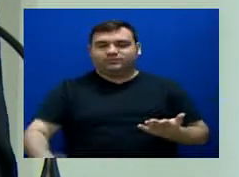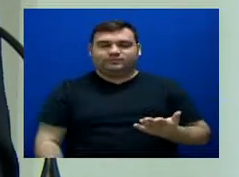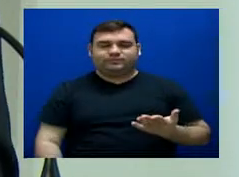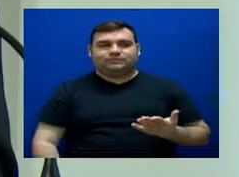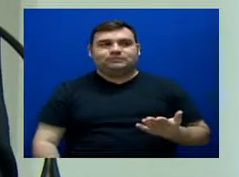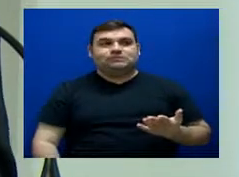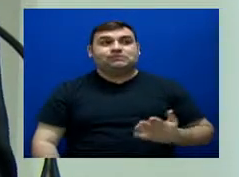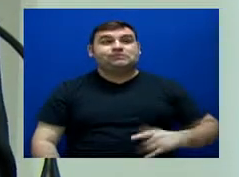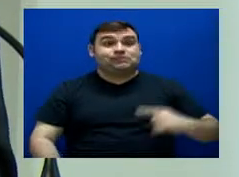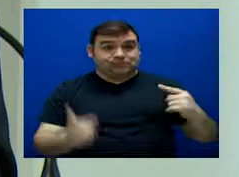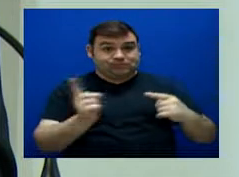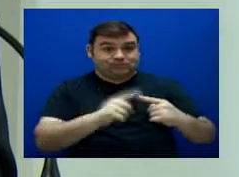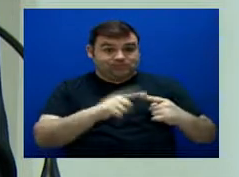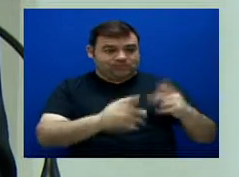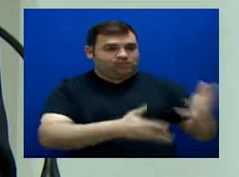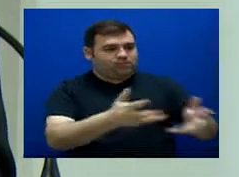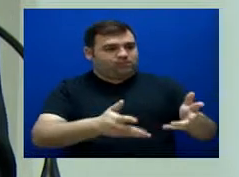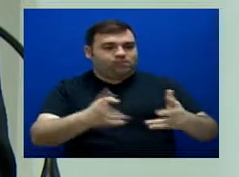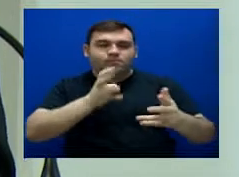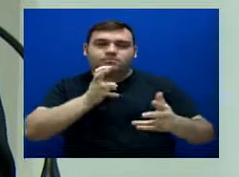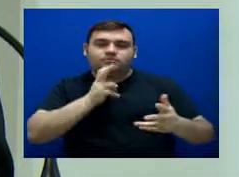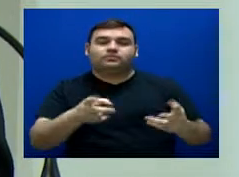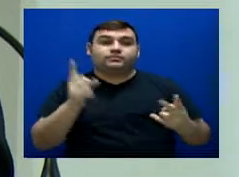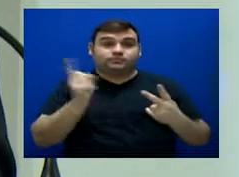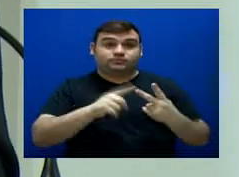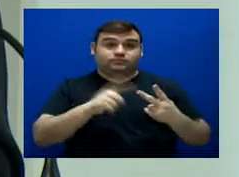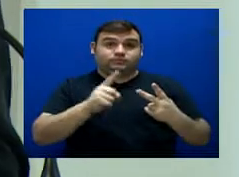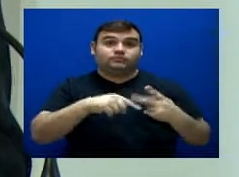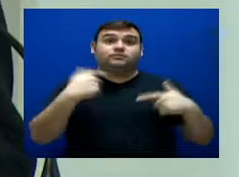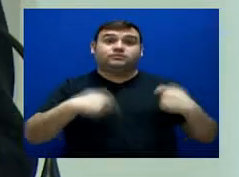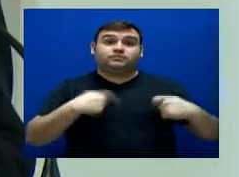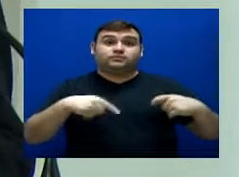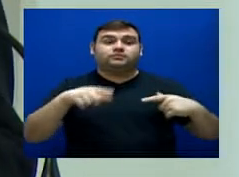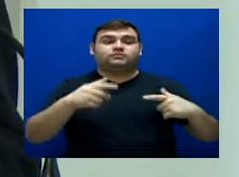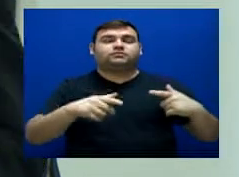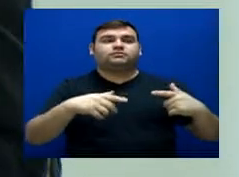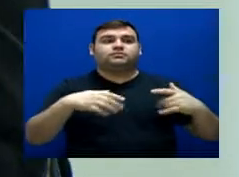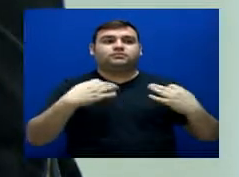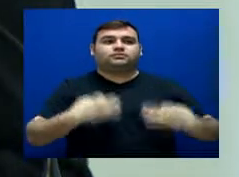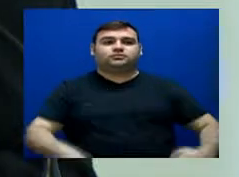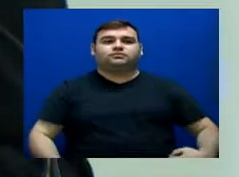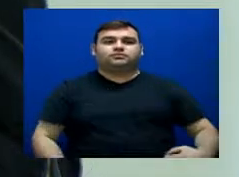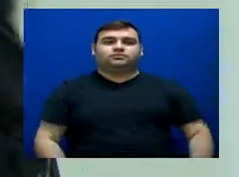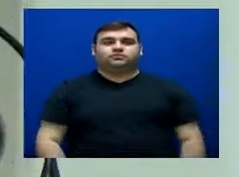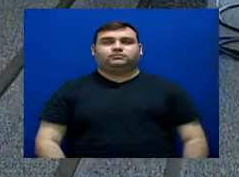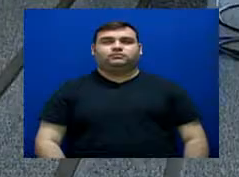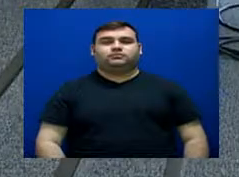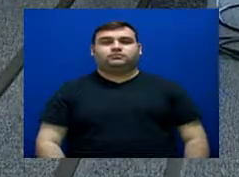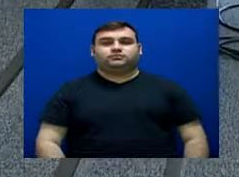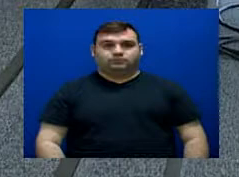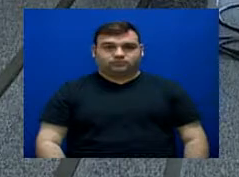Primeiro, ele deveria cuidar do povo de Sorocaba. Segundo, ele tem que ver que ele é chefe do Executivo. Obrigado, senhor presidente.